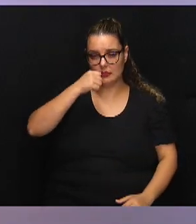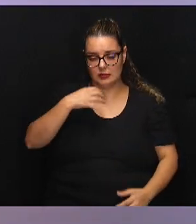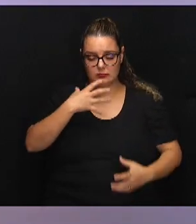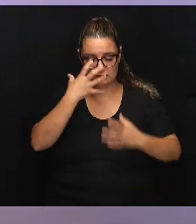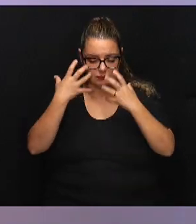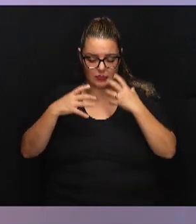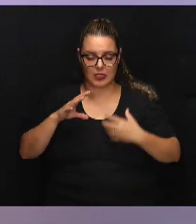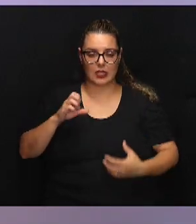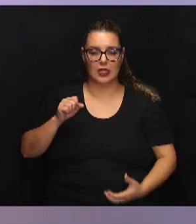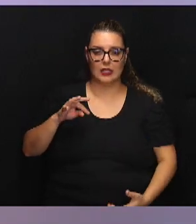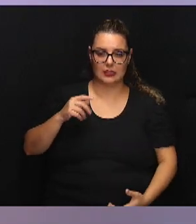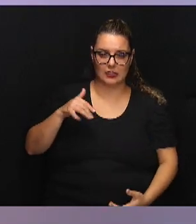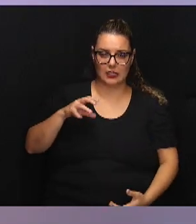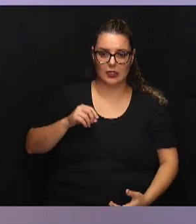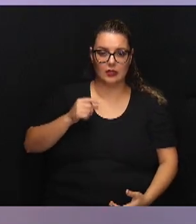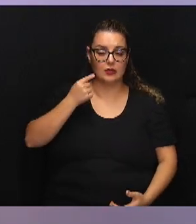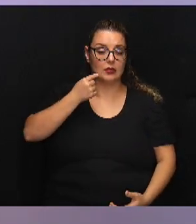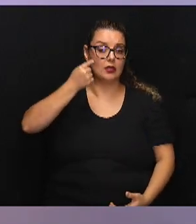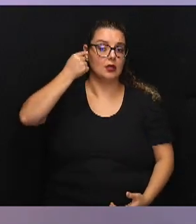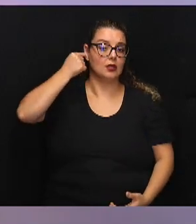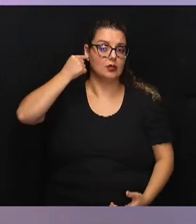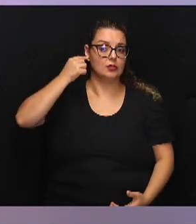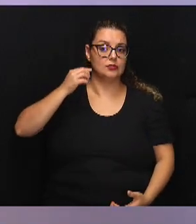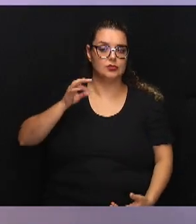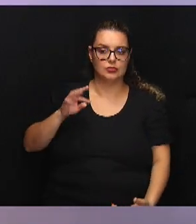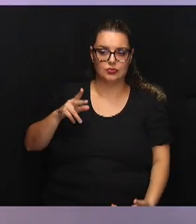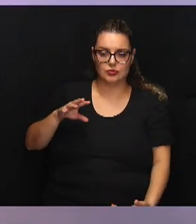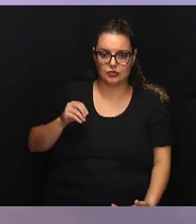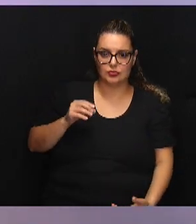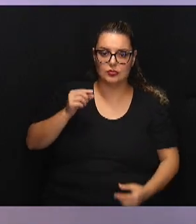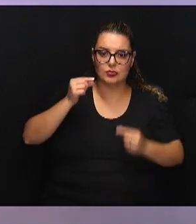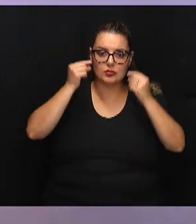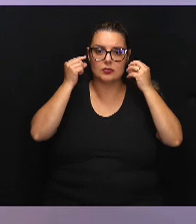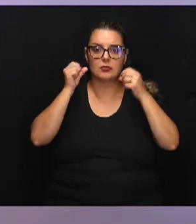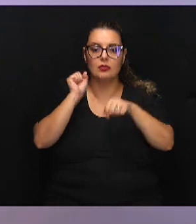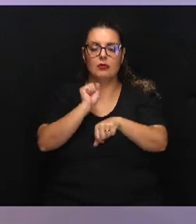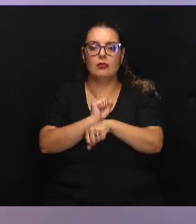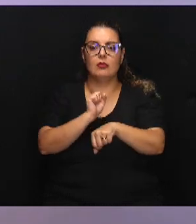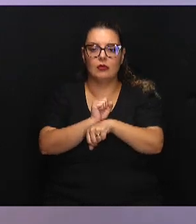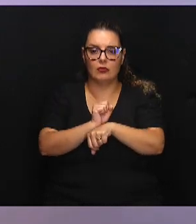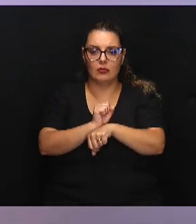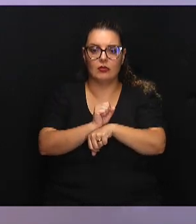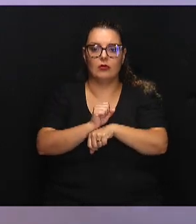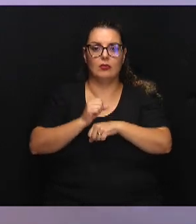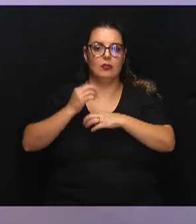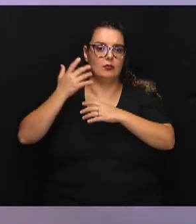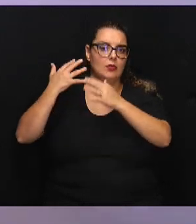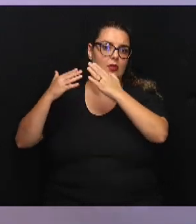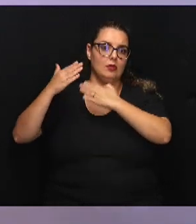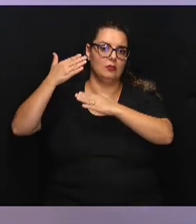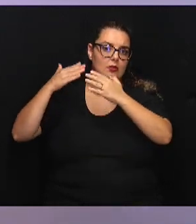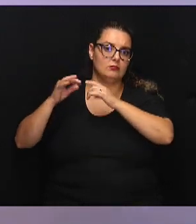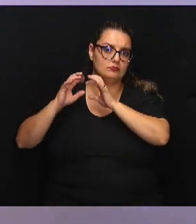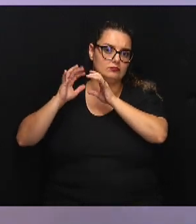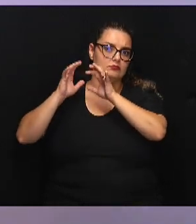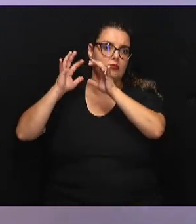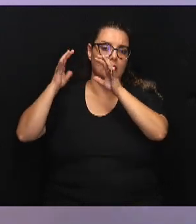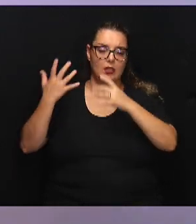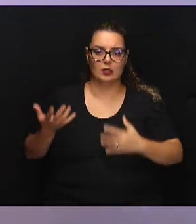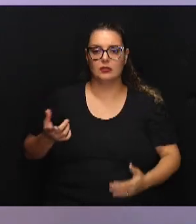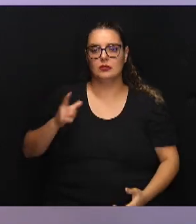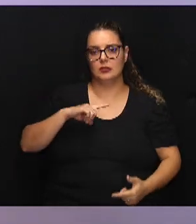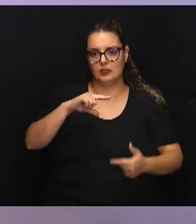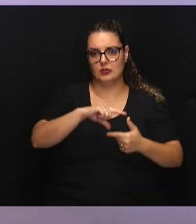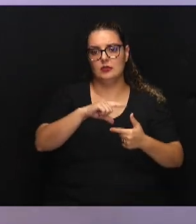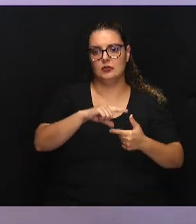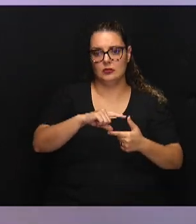aí acaba indo para a região de tuba auditiva, essa secreção fica ali parada, um meio de proliferação de bactéria, e aí tem esses quadros